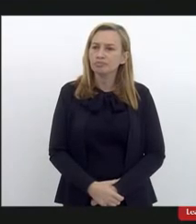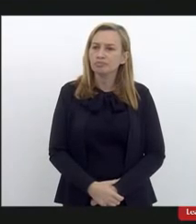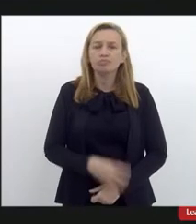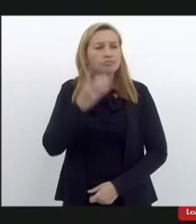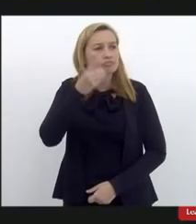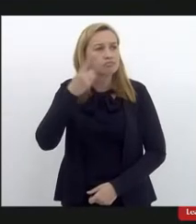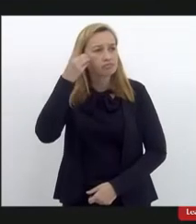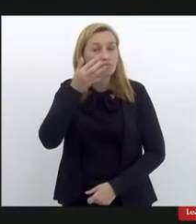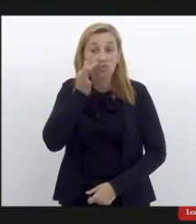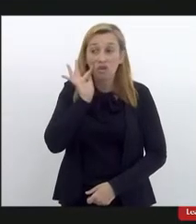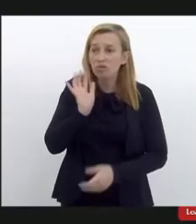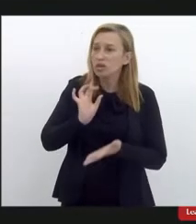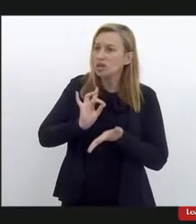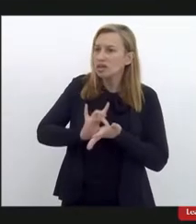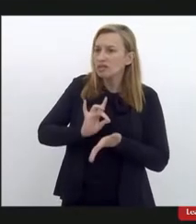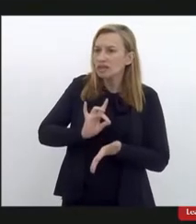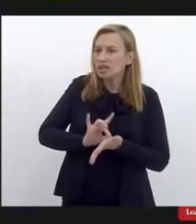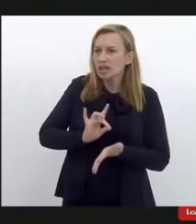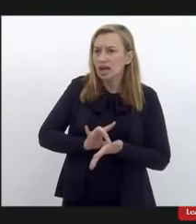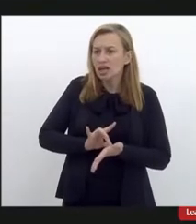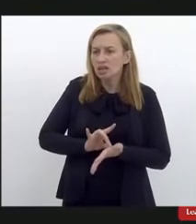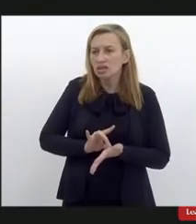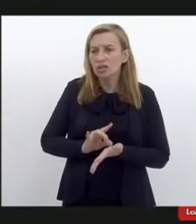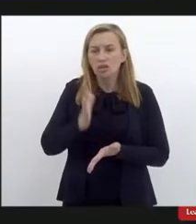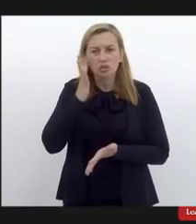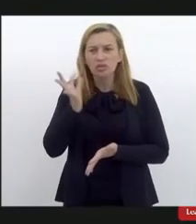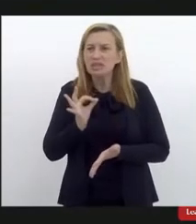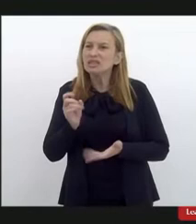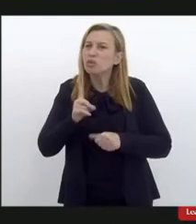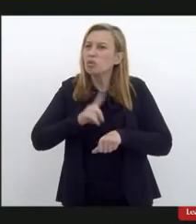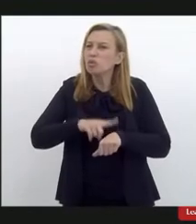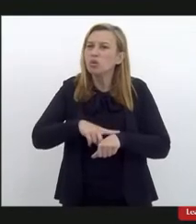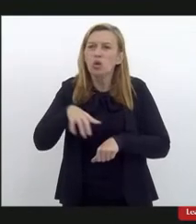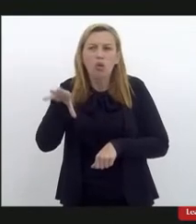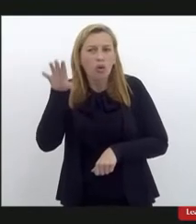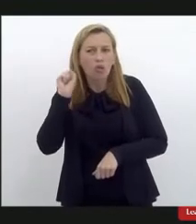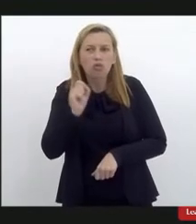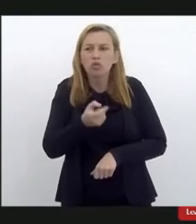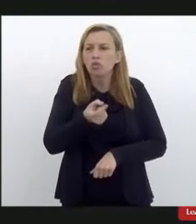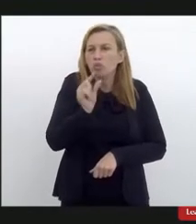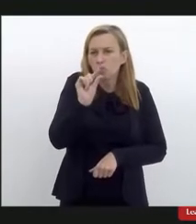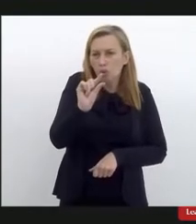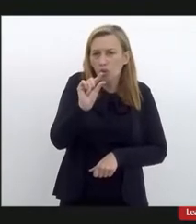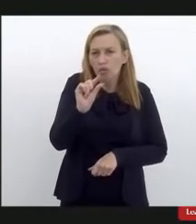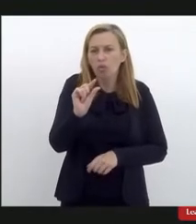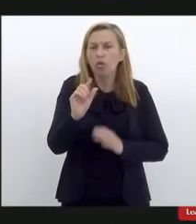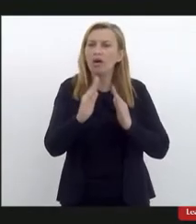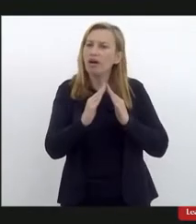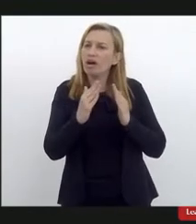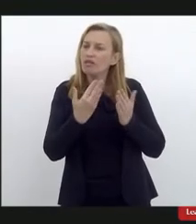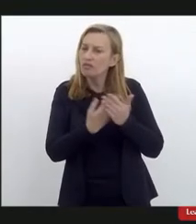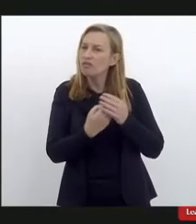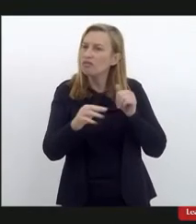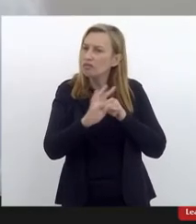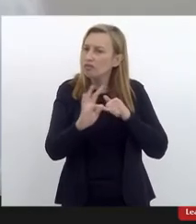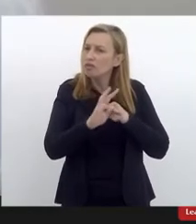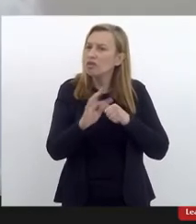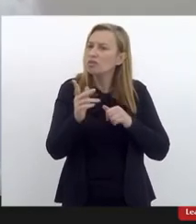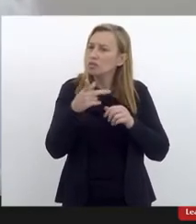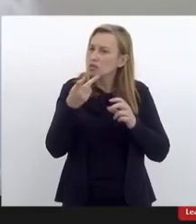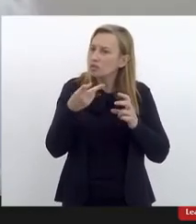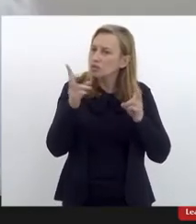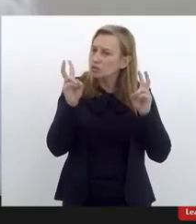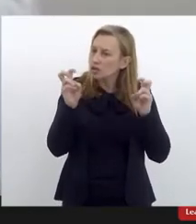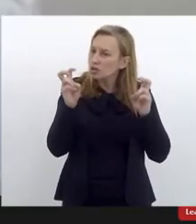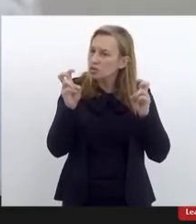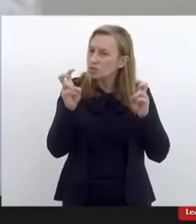Deputado Flávio, na verdade, eu preferia, não sei se é o momento, mas ouvir um pouco a FAETEC sobre as questões que a gente formulou. Eu vou presidir